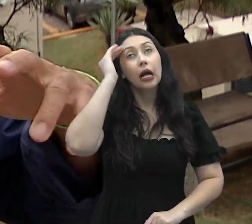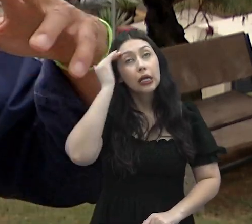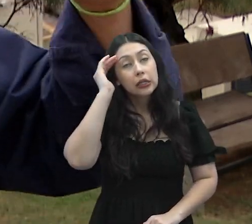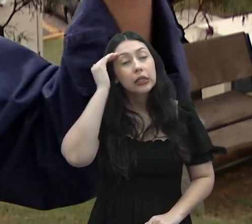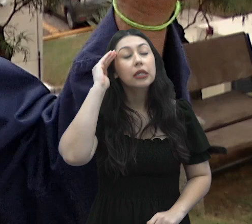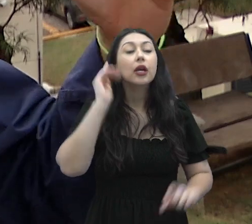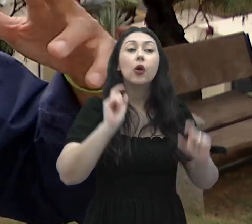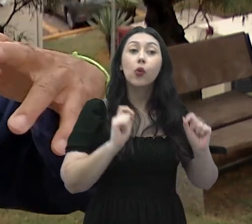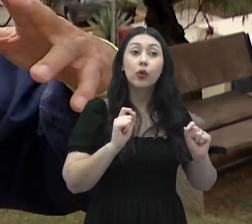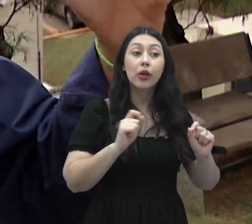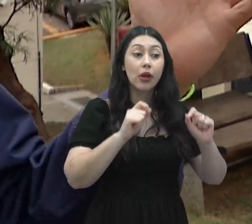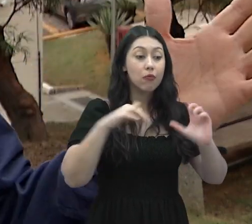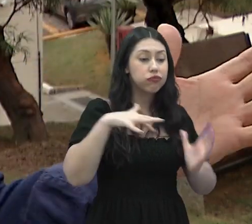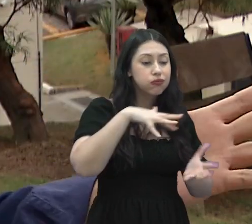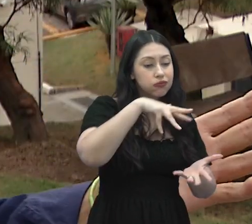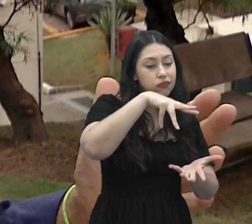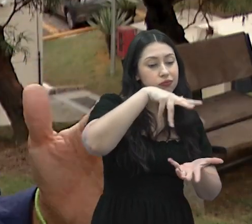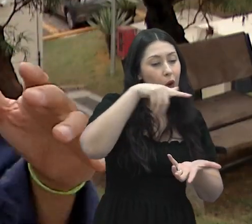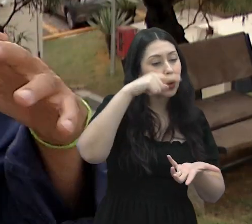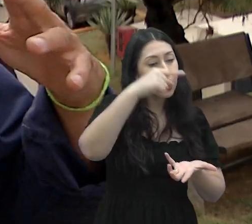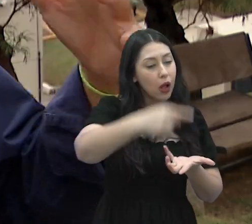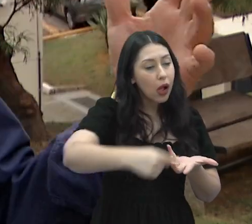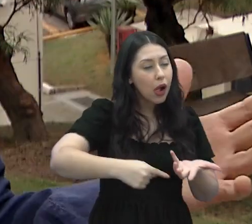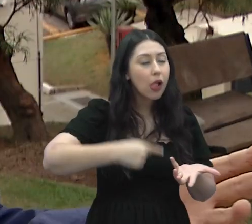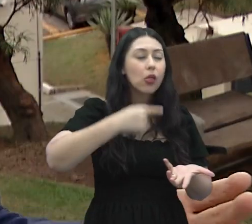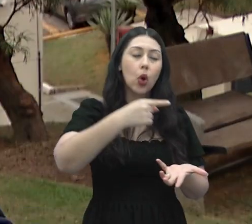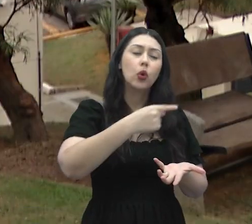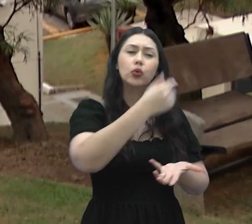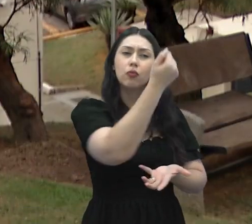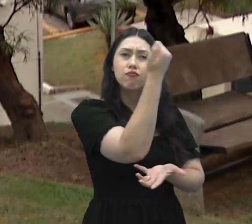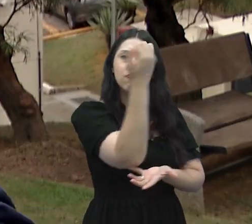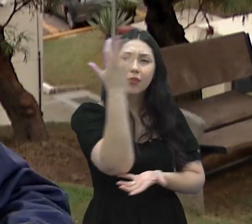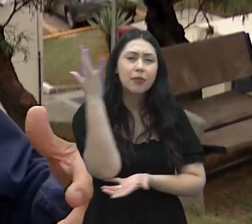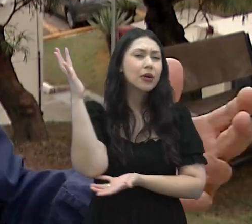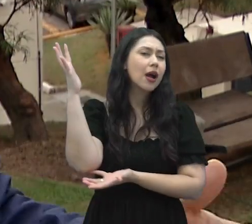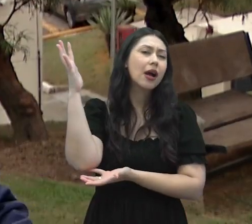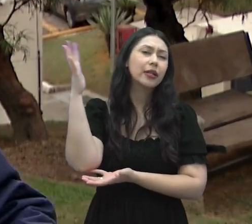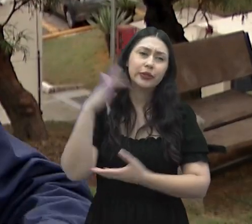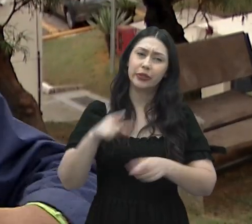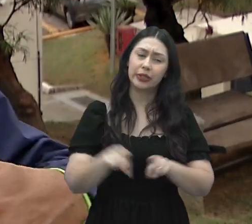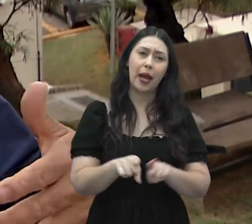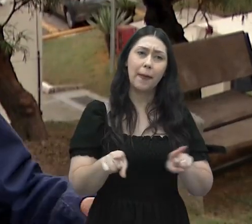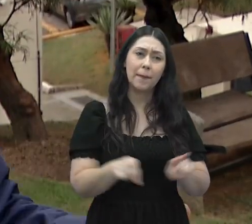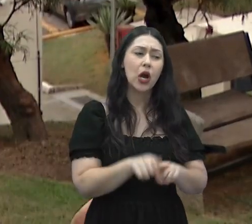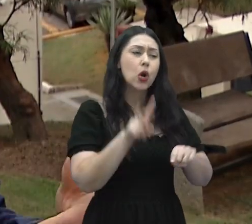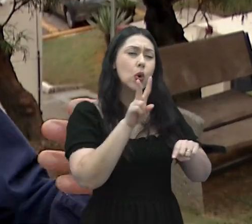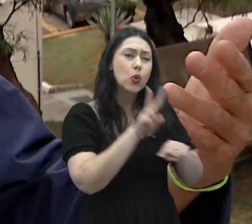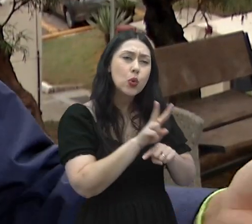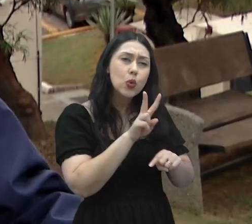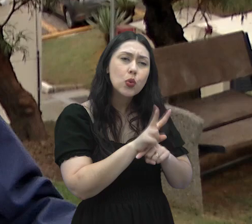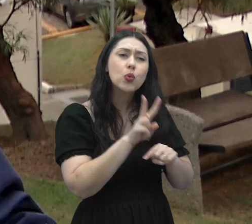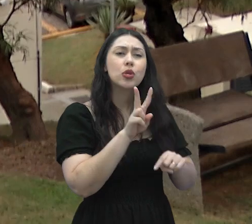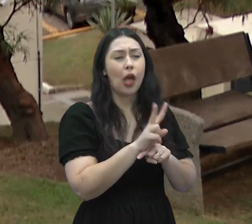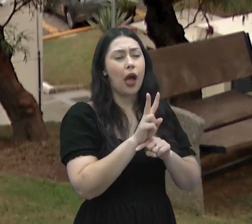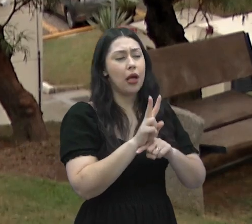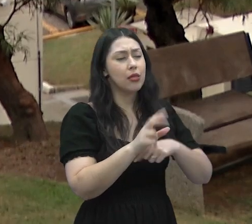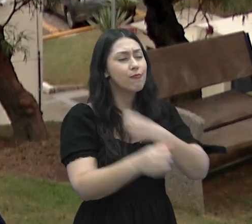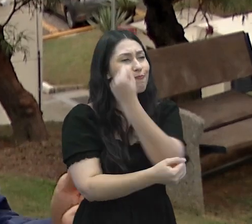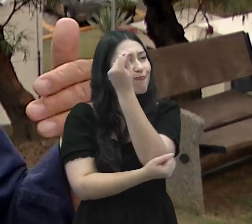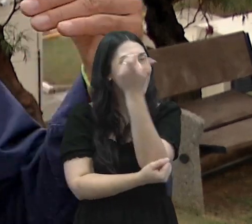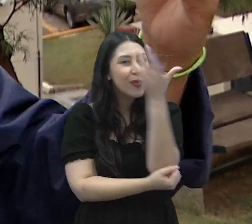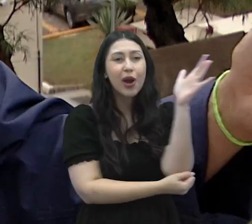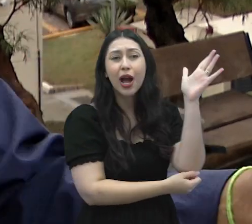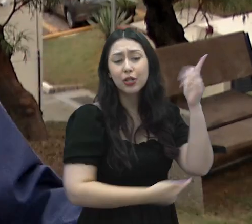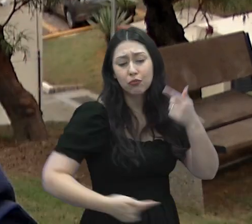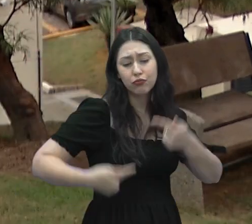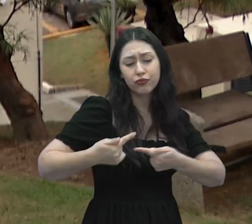é uma consciência que a gente chama de consciência planetária. Eu estou pensando no planeta como um todo, na natureza, na conservação desse